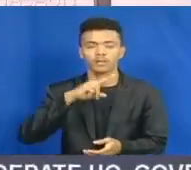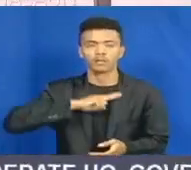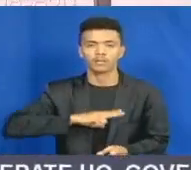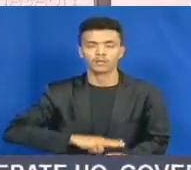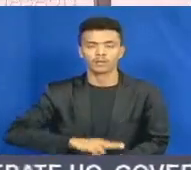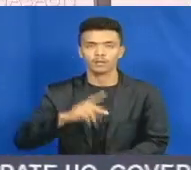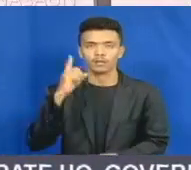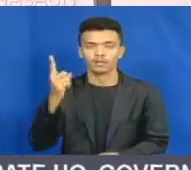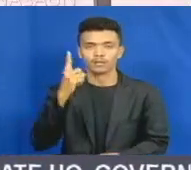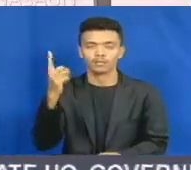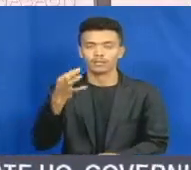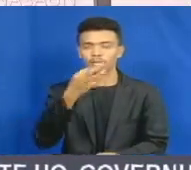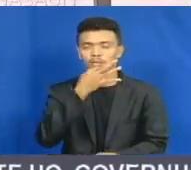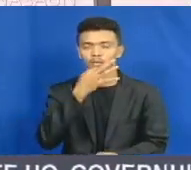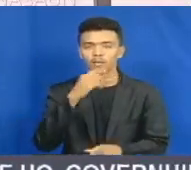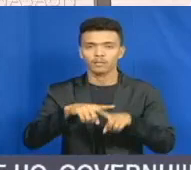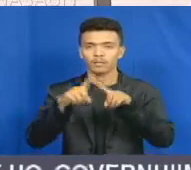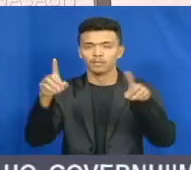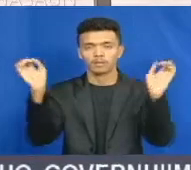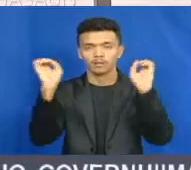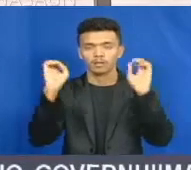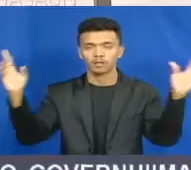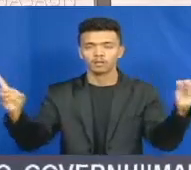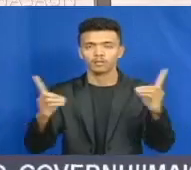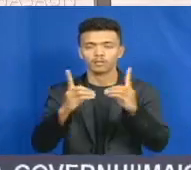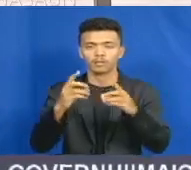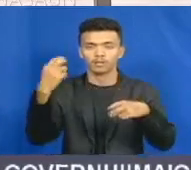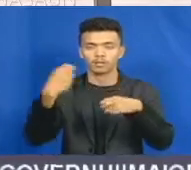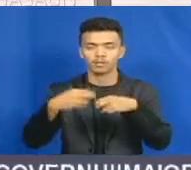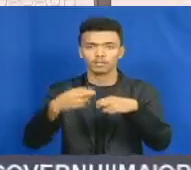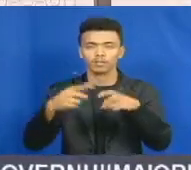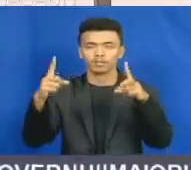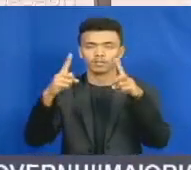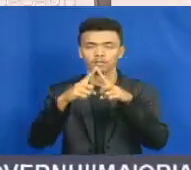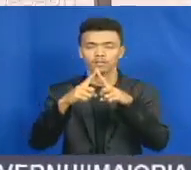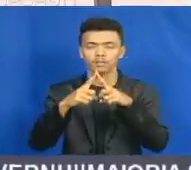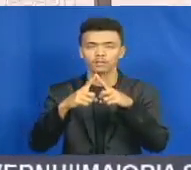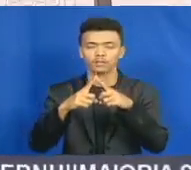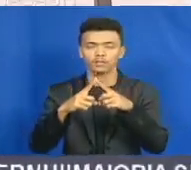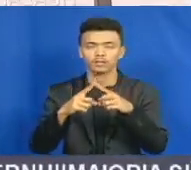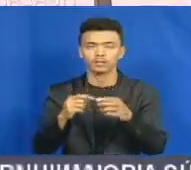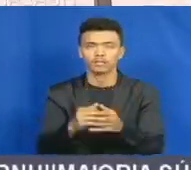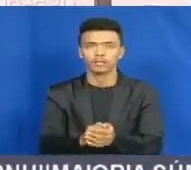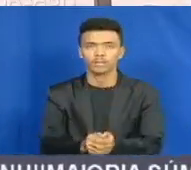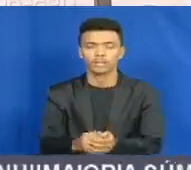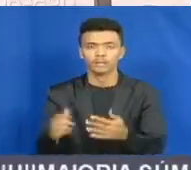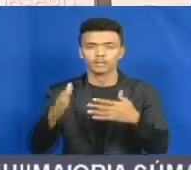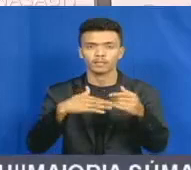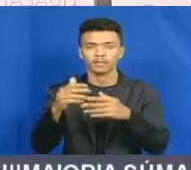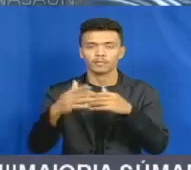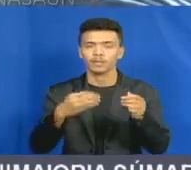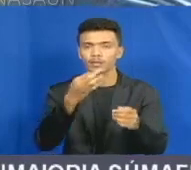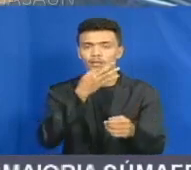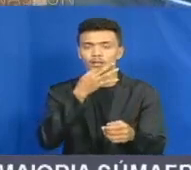Ya, mas la kontese. La fuasa impacto ruma ba amia sa lau hedalang. Ani sa lababain nebe ita hang ite